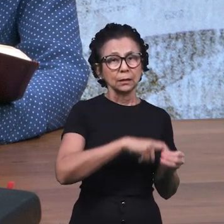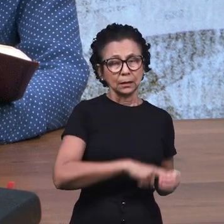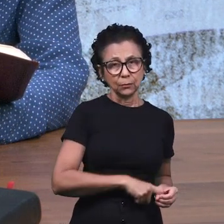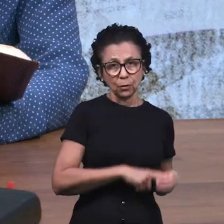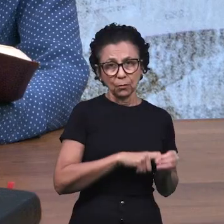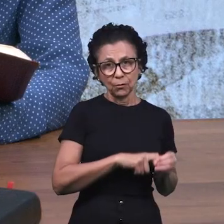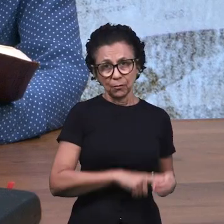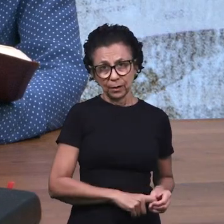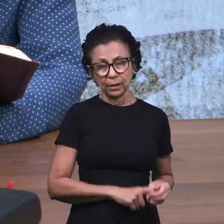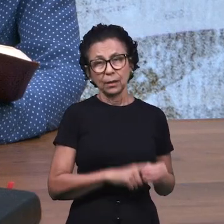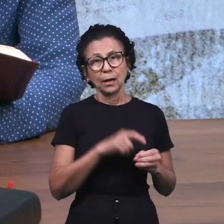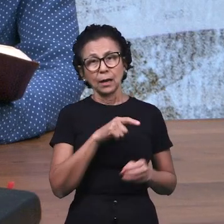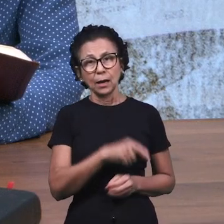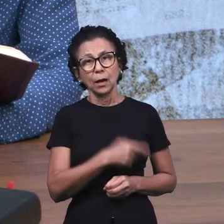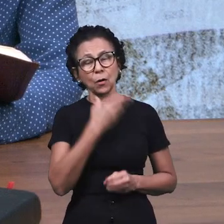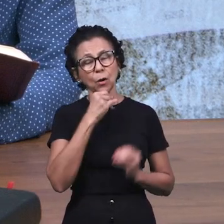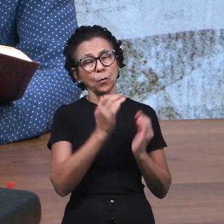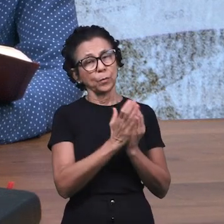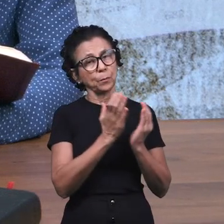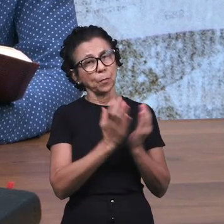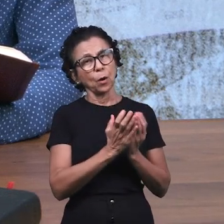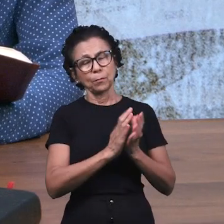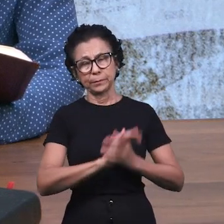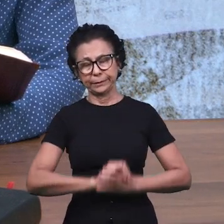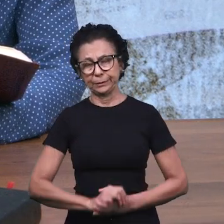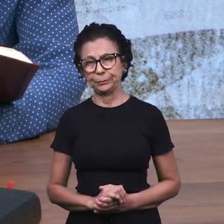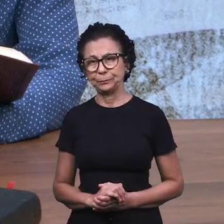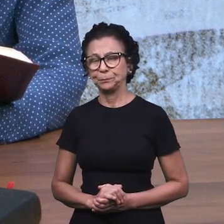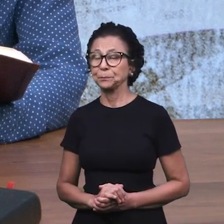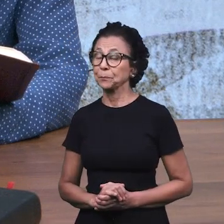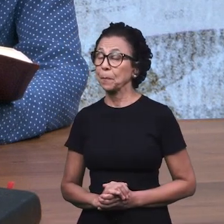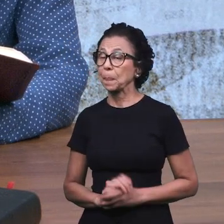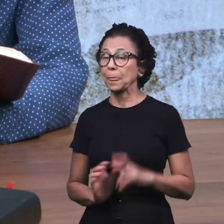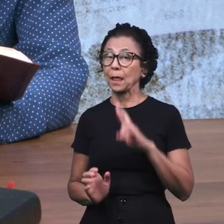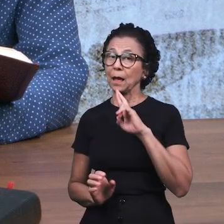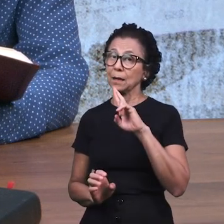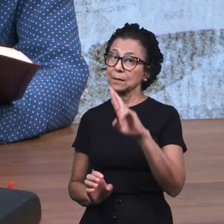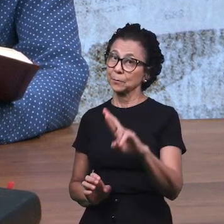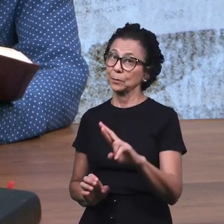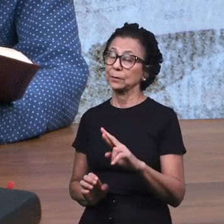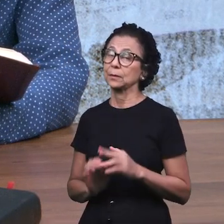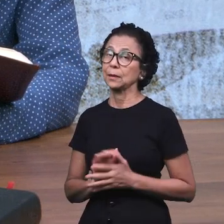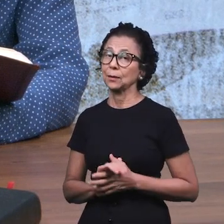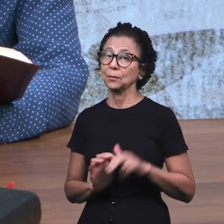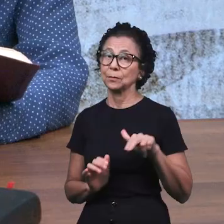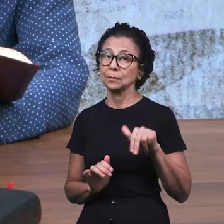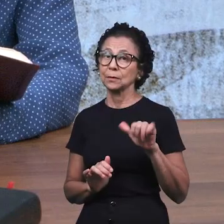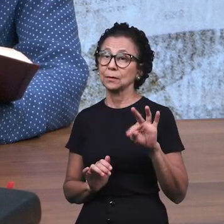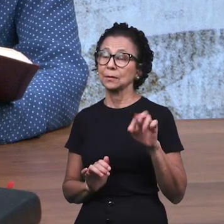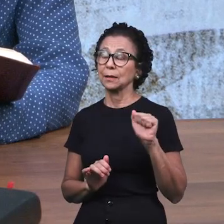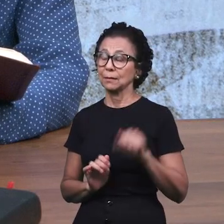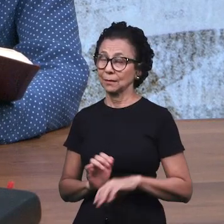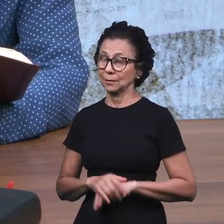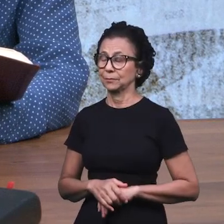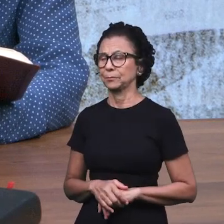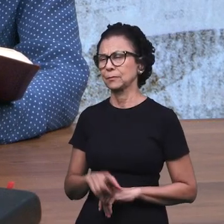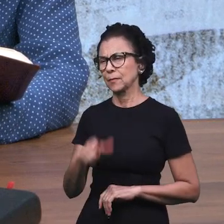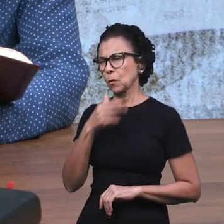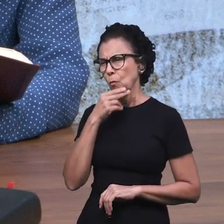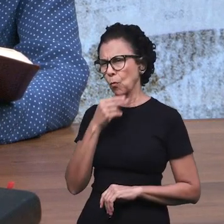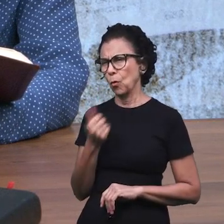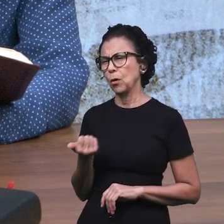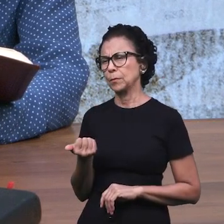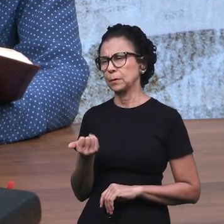se compadeceu. Então disse Natã a Davi: tu és este homem.